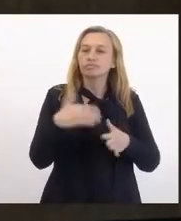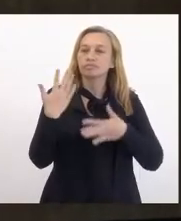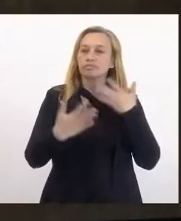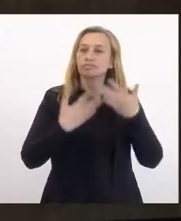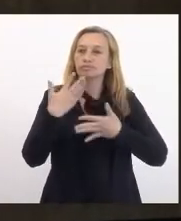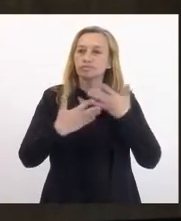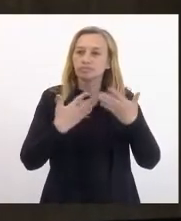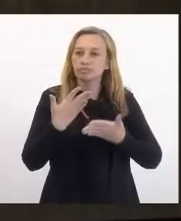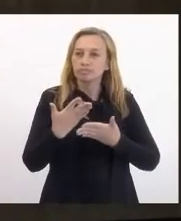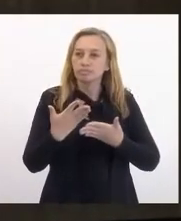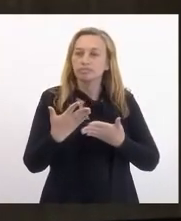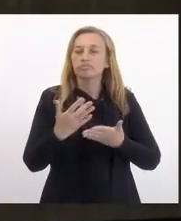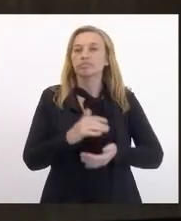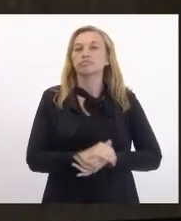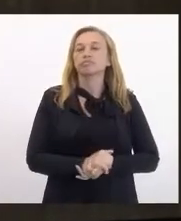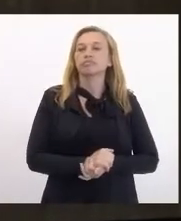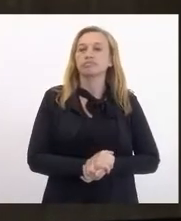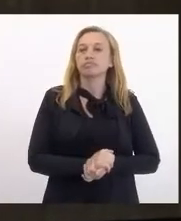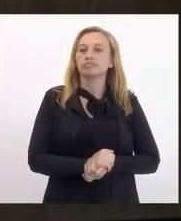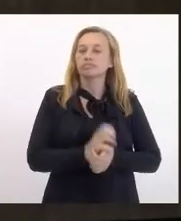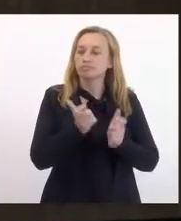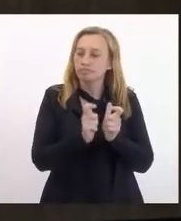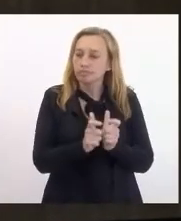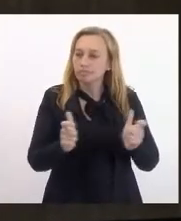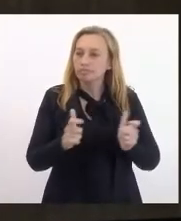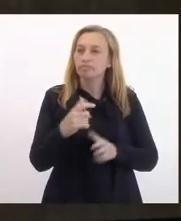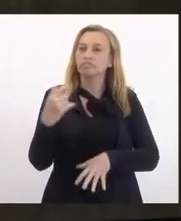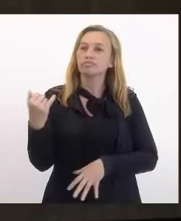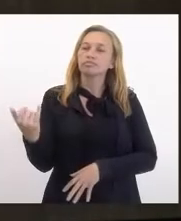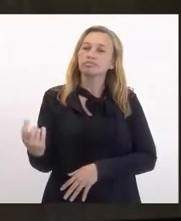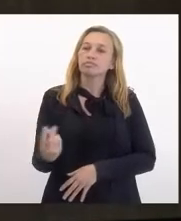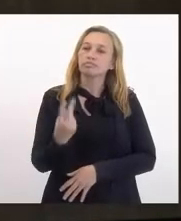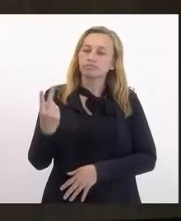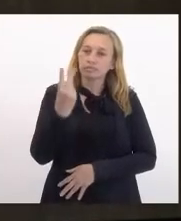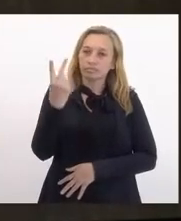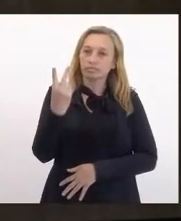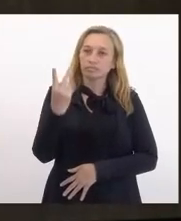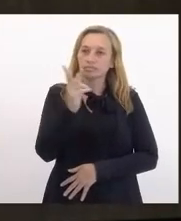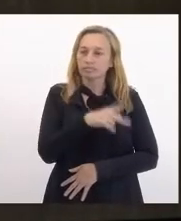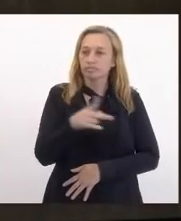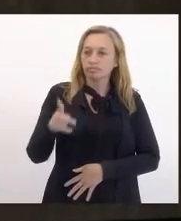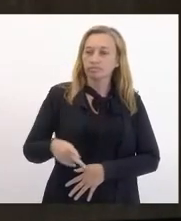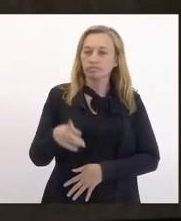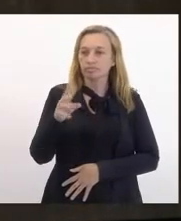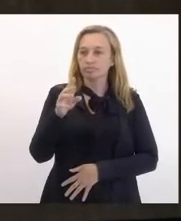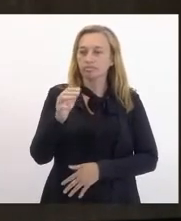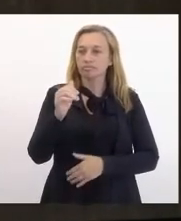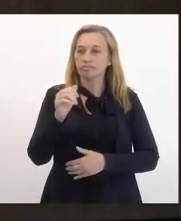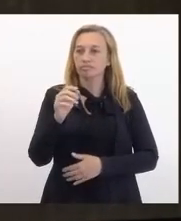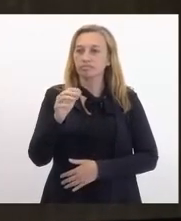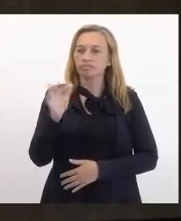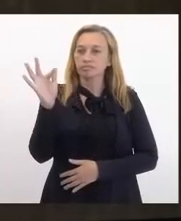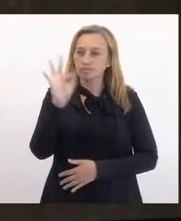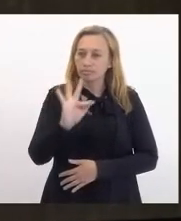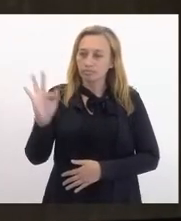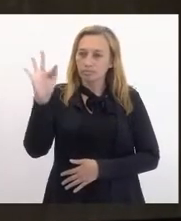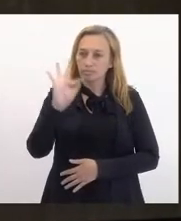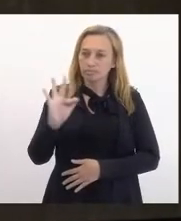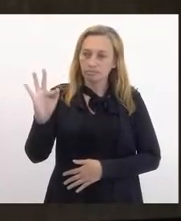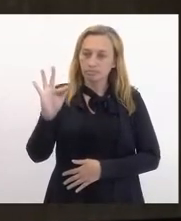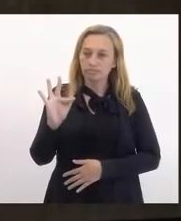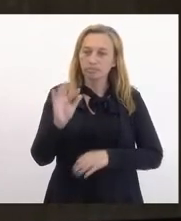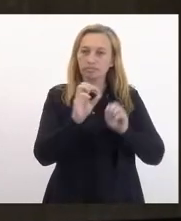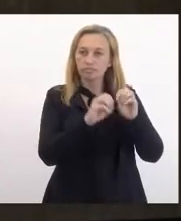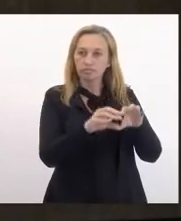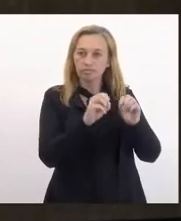uma grande intelectual, né, de grande valor, professora titular da Faculdade de Educação da Universidade Federal de